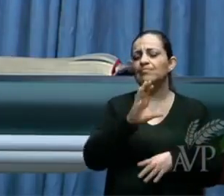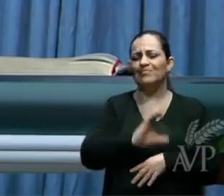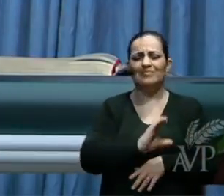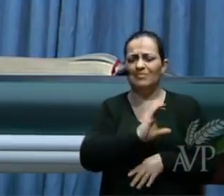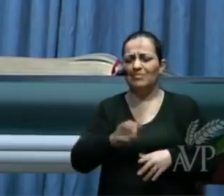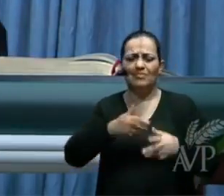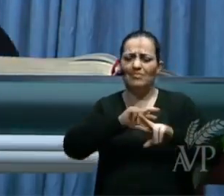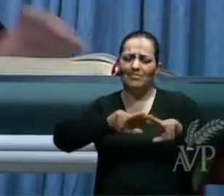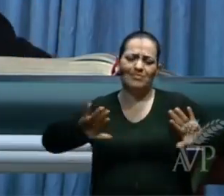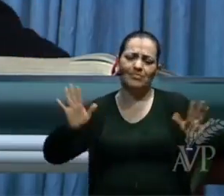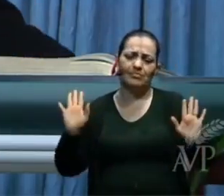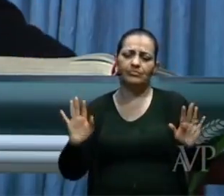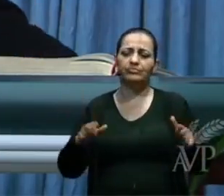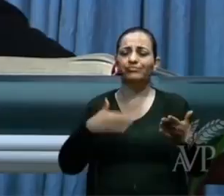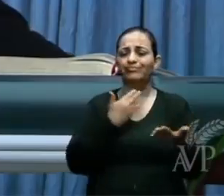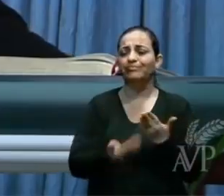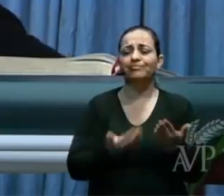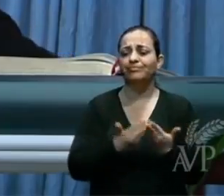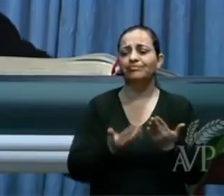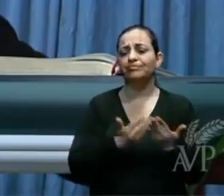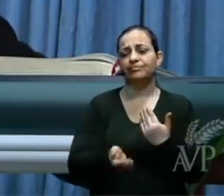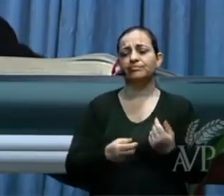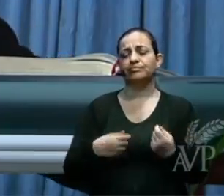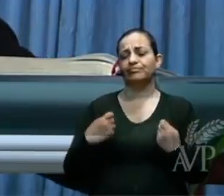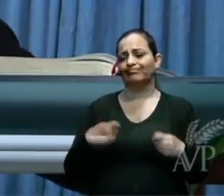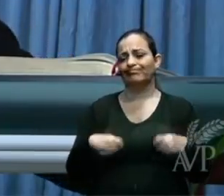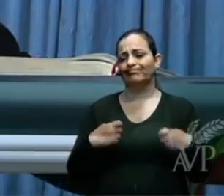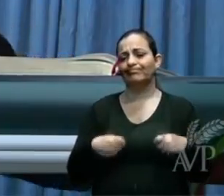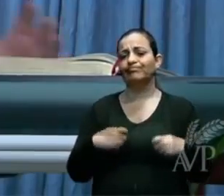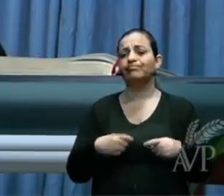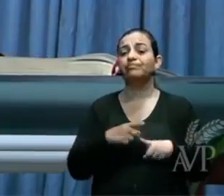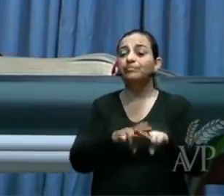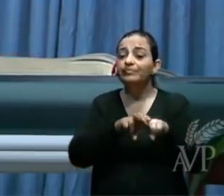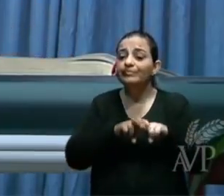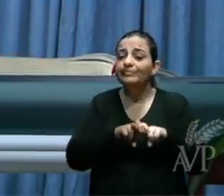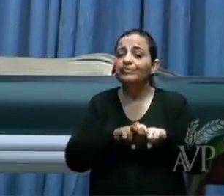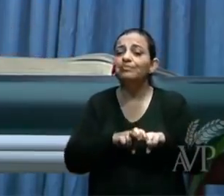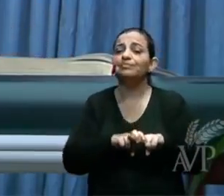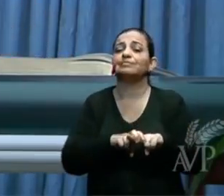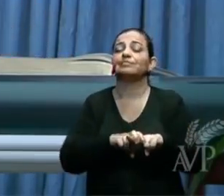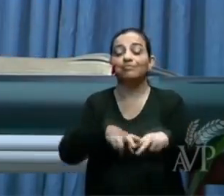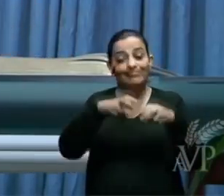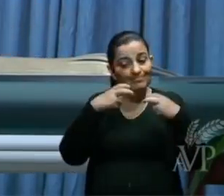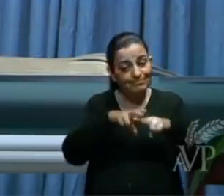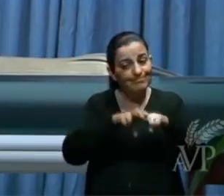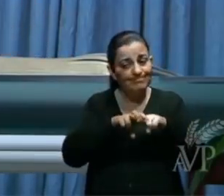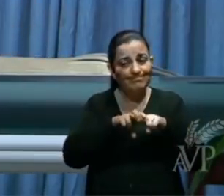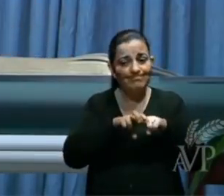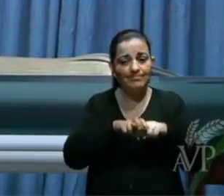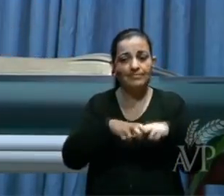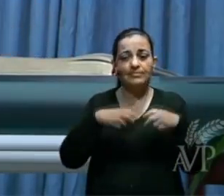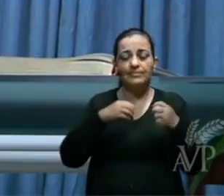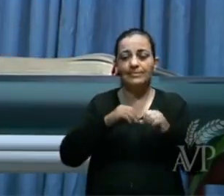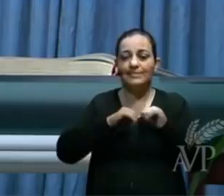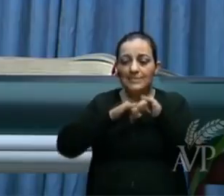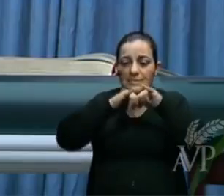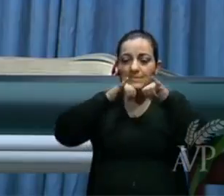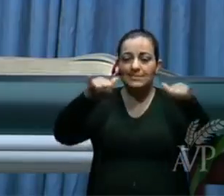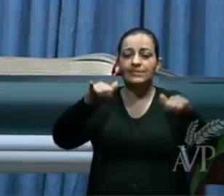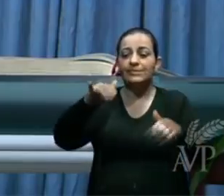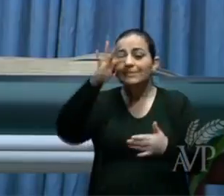você está perdido por isso essa mensagem ela veio e o que ela fez com a nossa